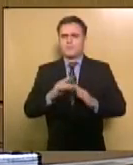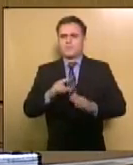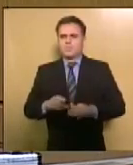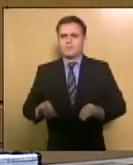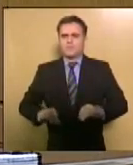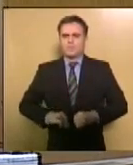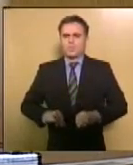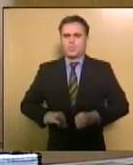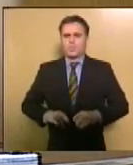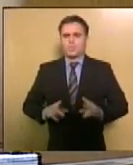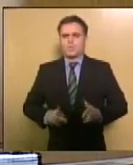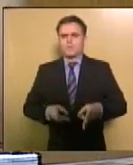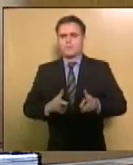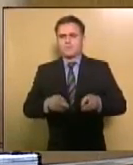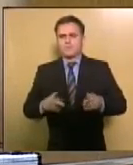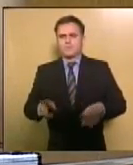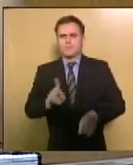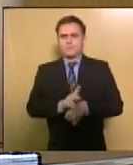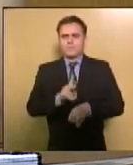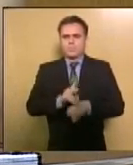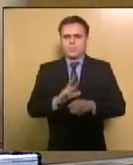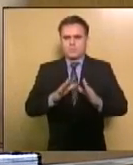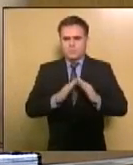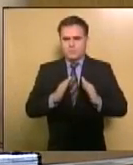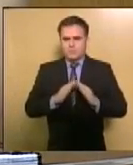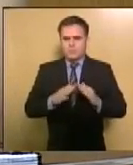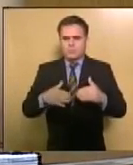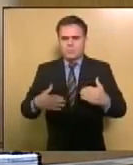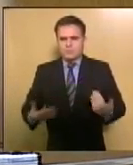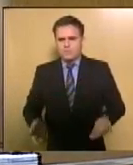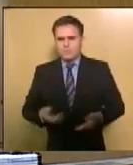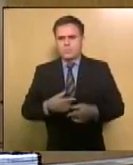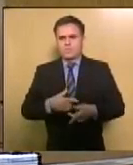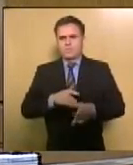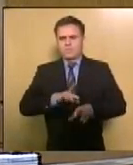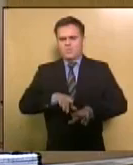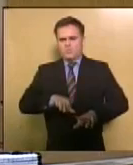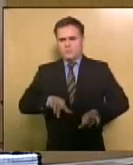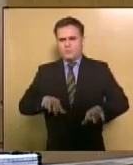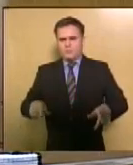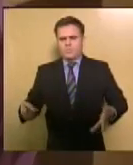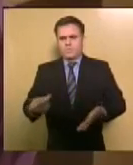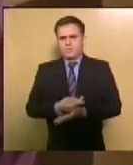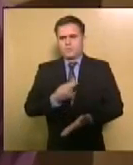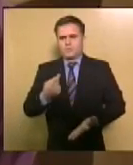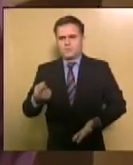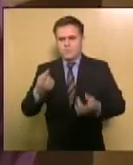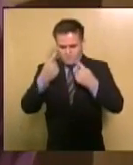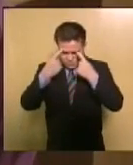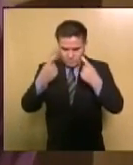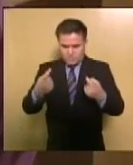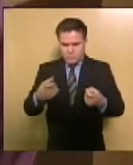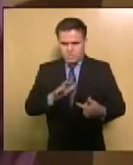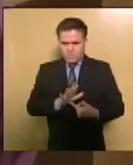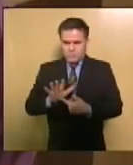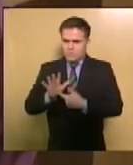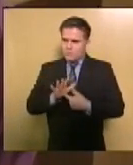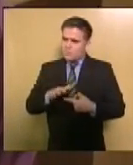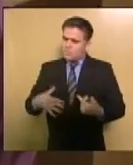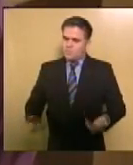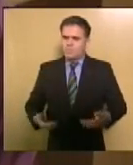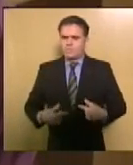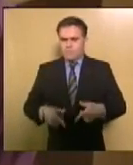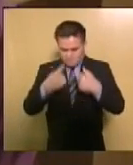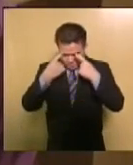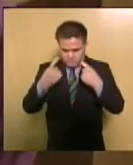esse sofrimento tendo lidar com o sustento da casa tendo lidar com uma série de consequências que toda essa violência Ela traz então a